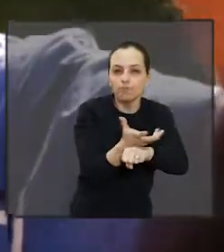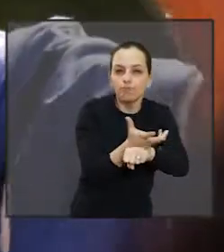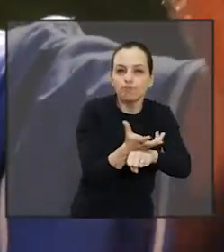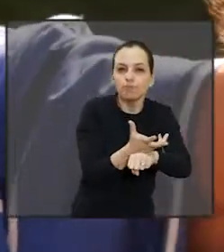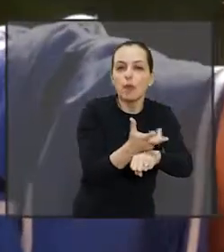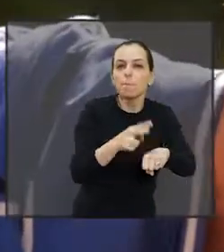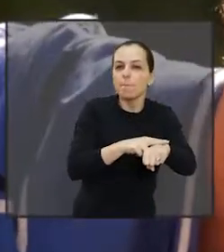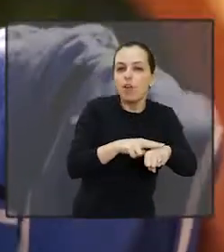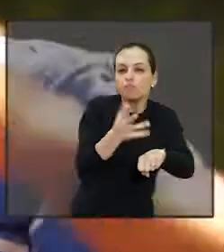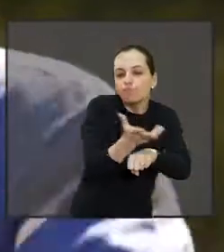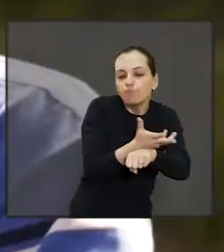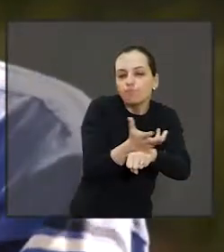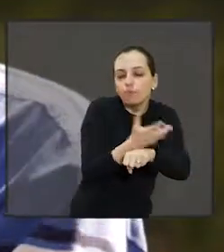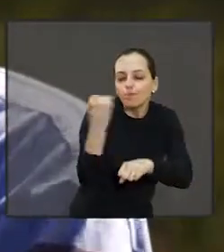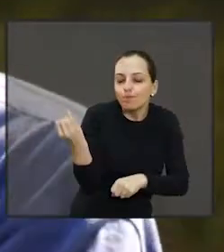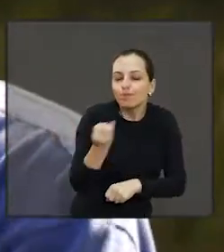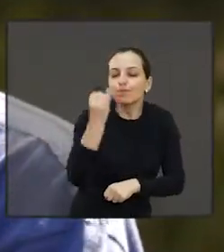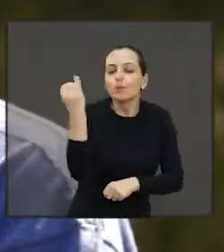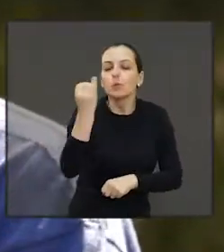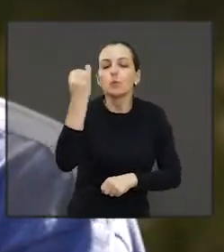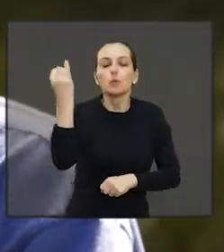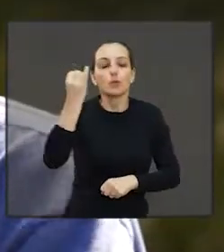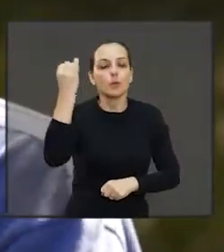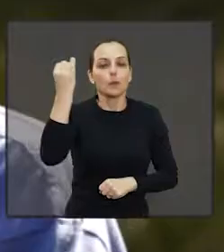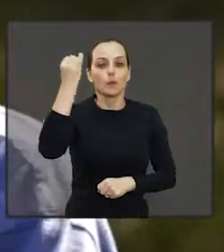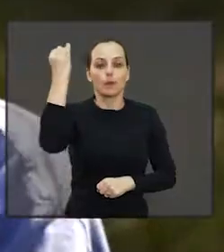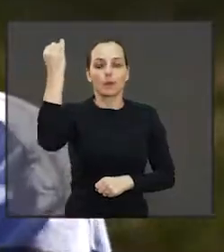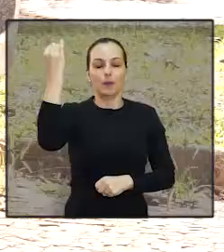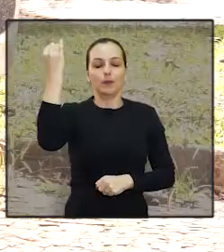Estilingue, passarinheiro, né? Então era